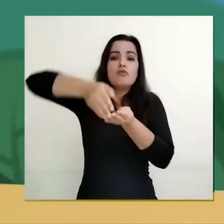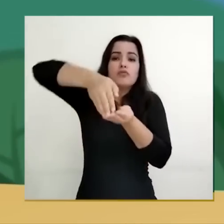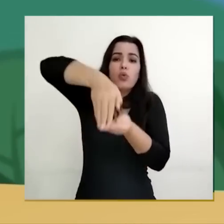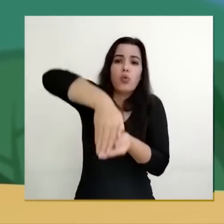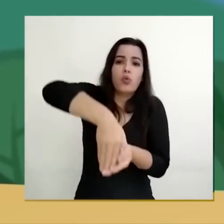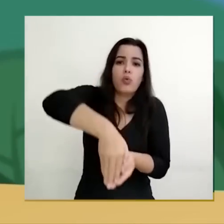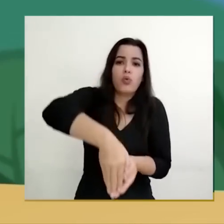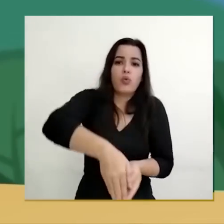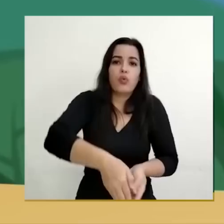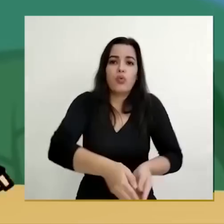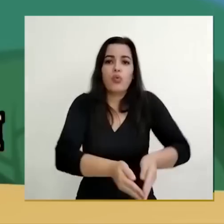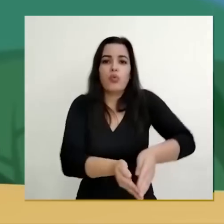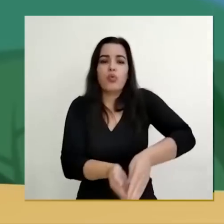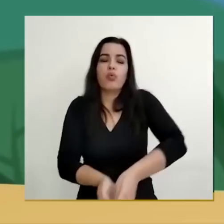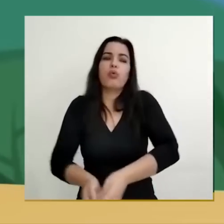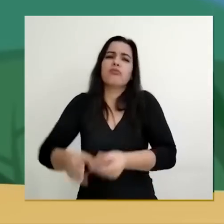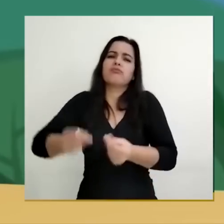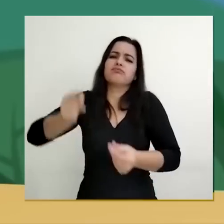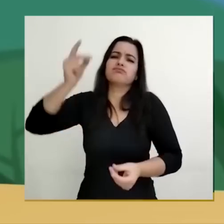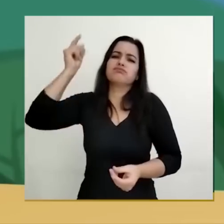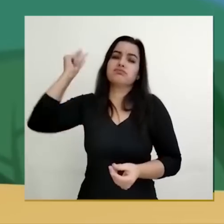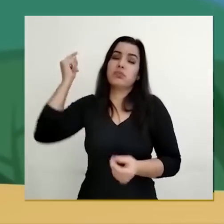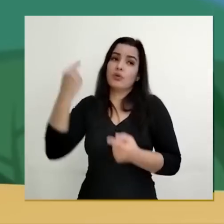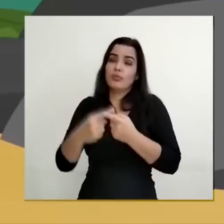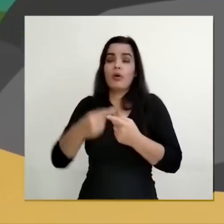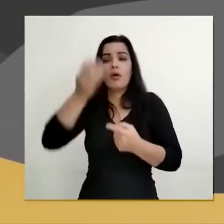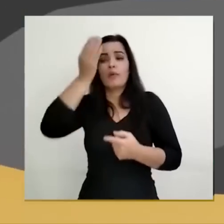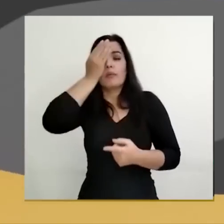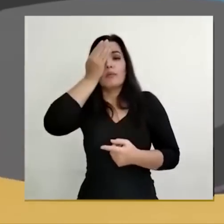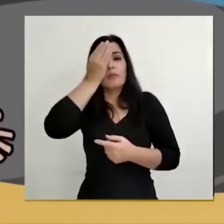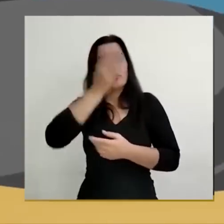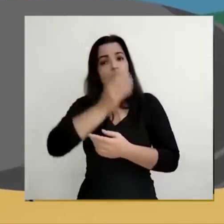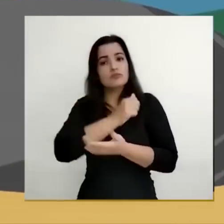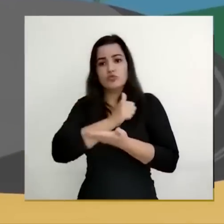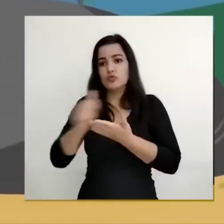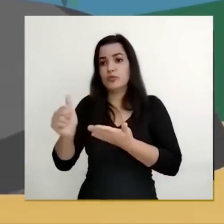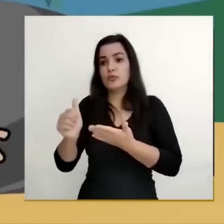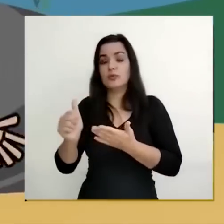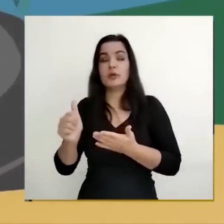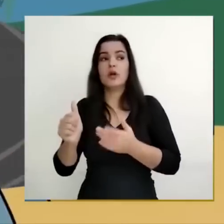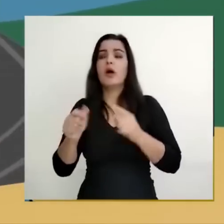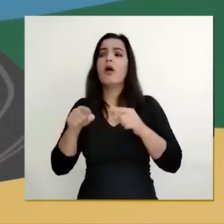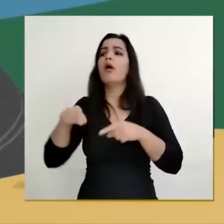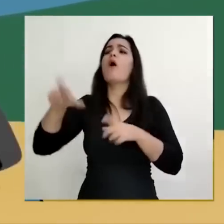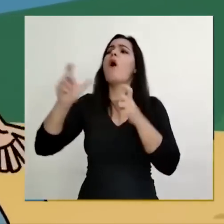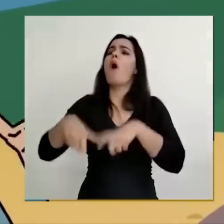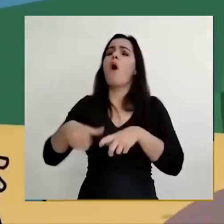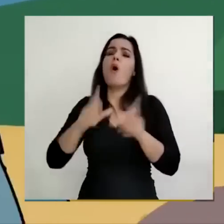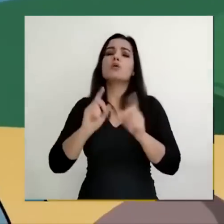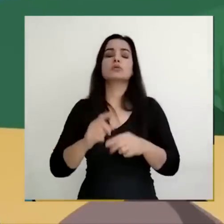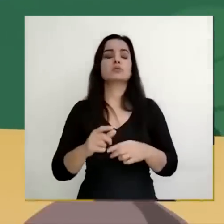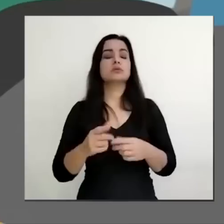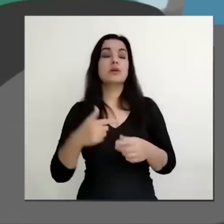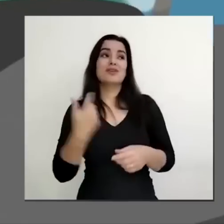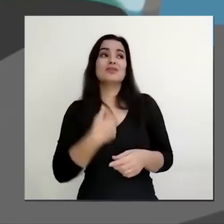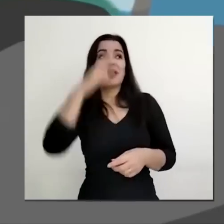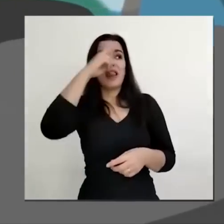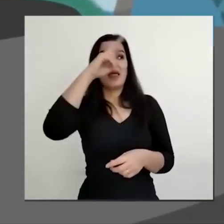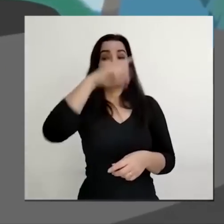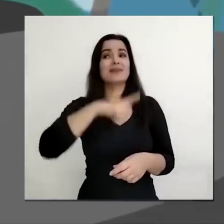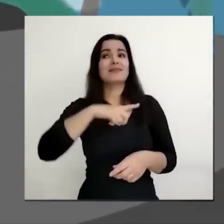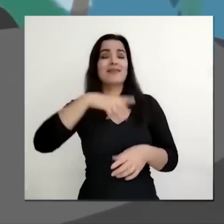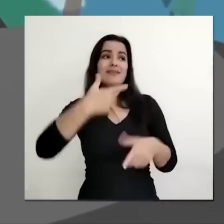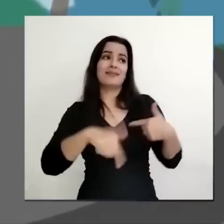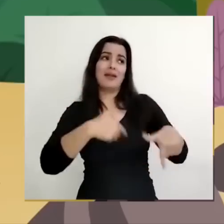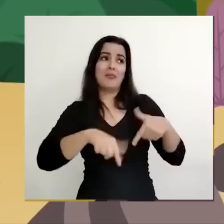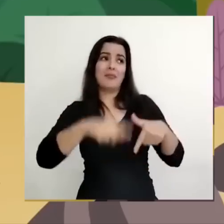navios piratas. Onde vocês vão? É que nós lembramos que temos trabalho de história pra fazer.